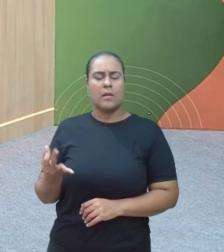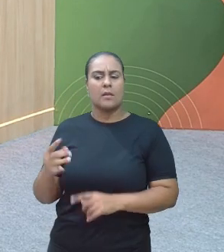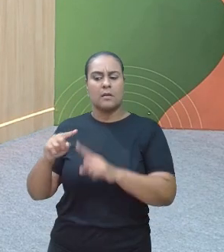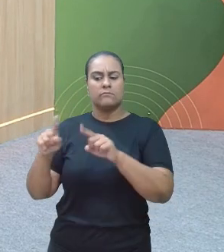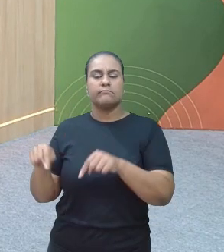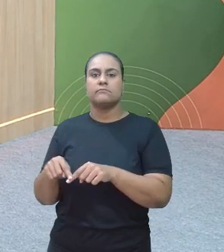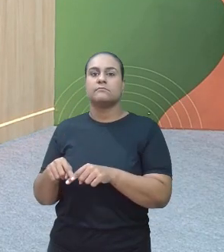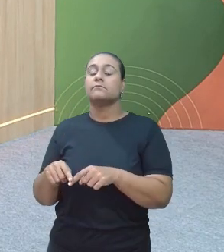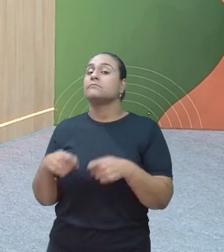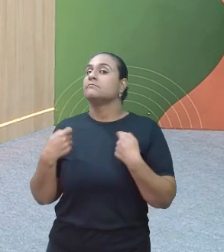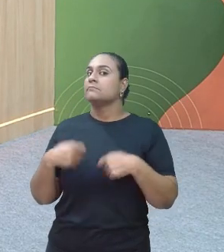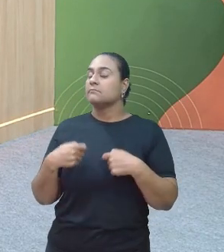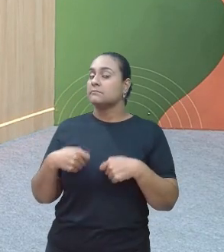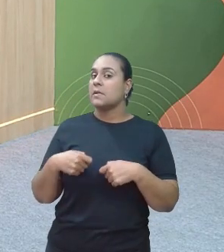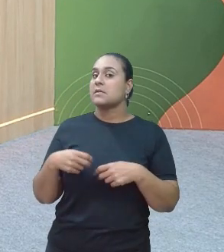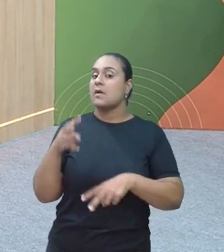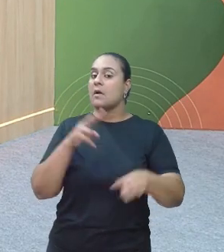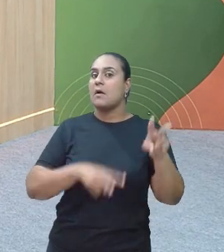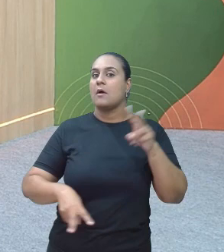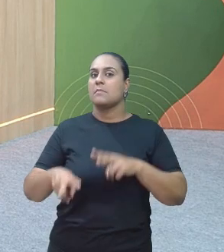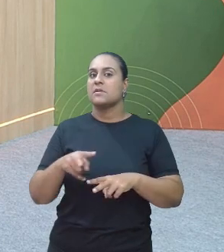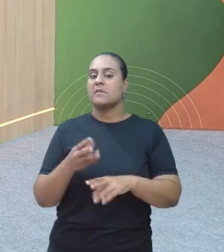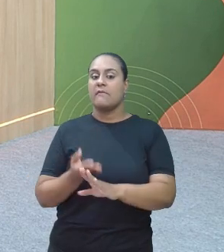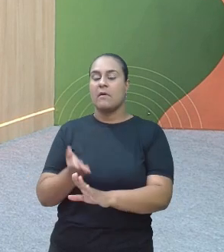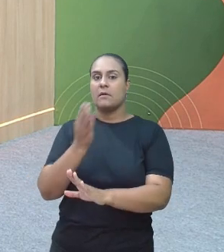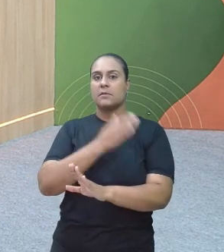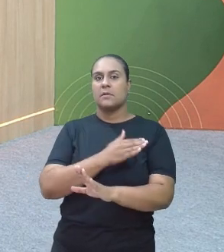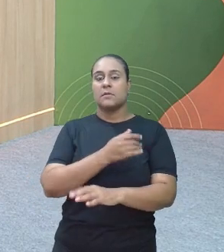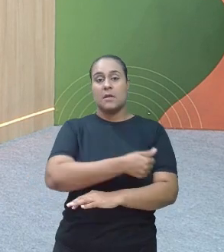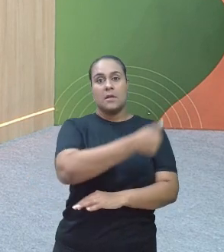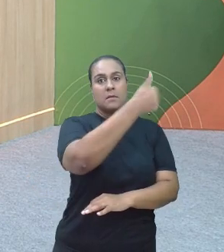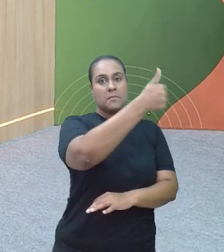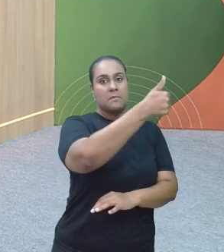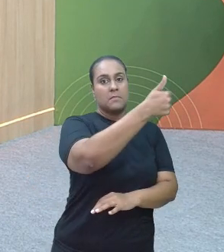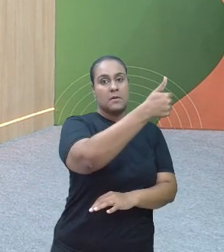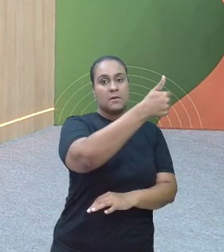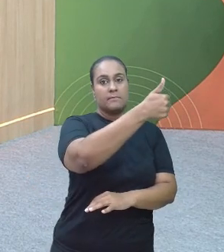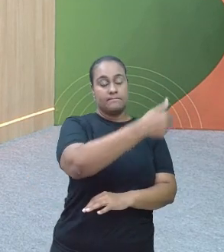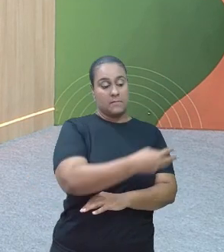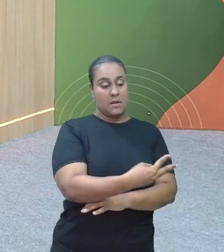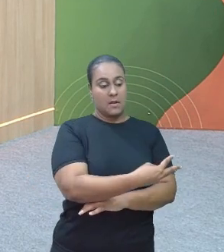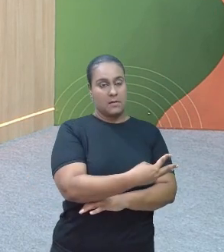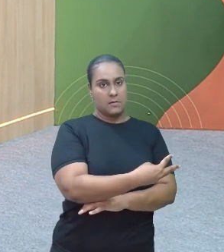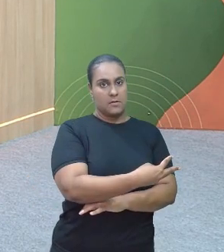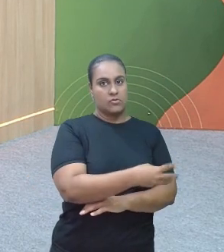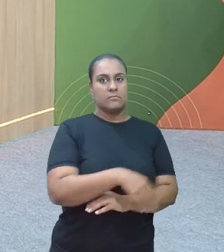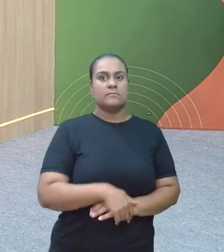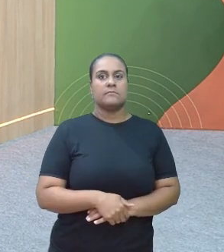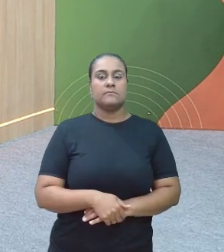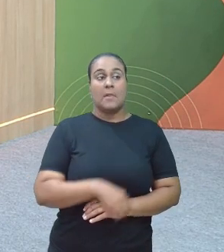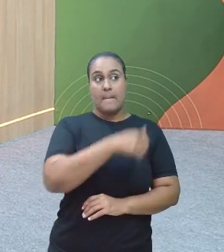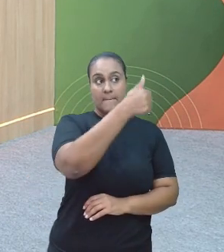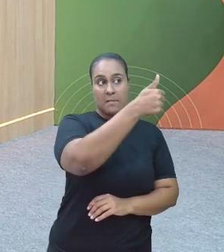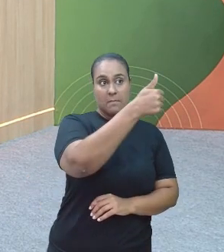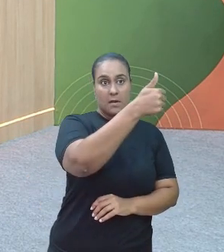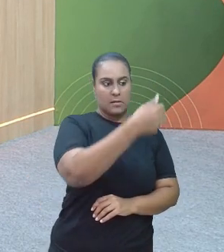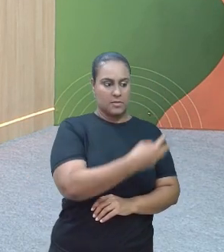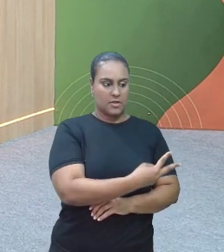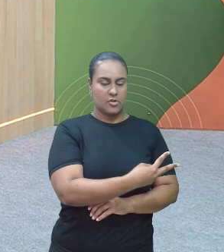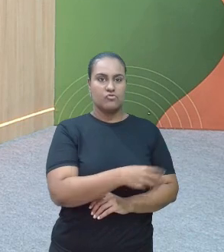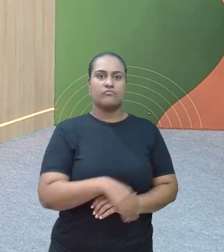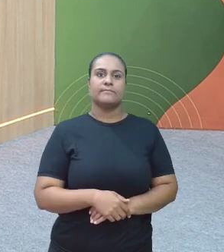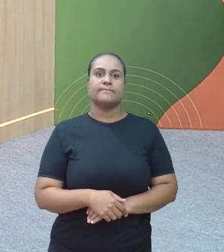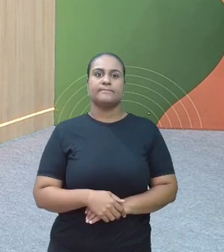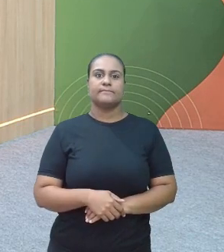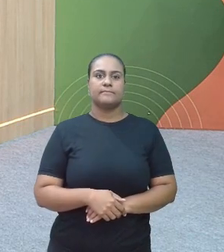observar o que foi que eu pensei das anteriores. Primeira posição, 3 lados, ou seja, primeira posição, 3 lados, eu